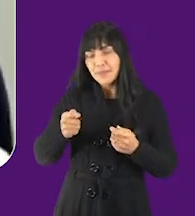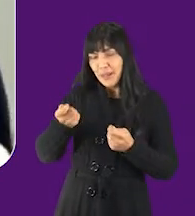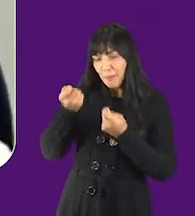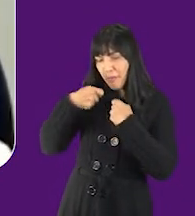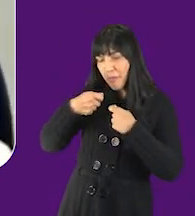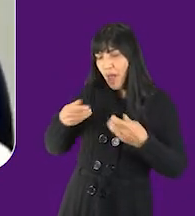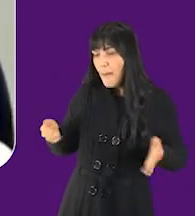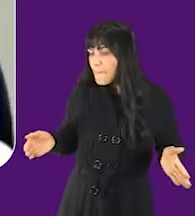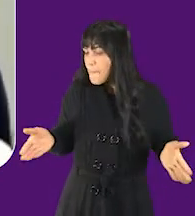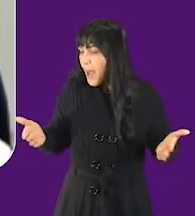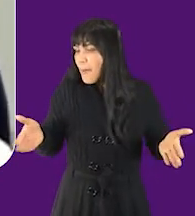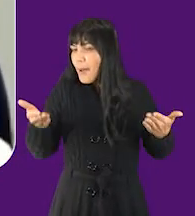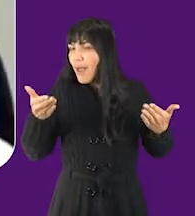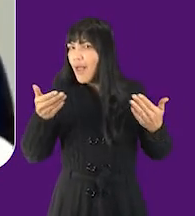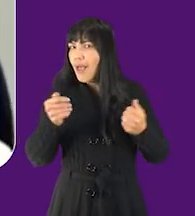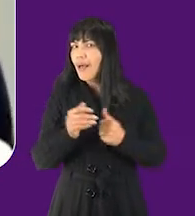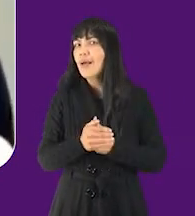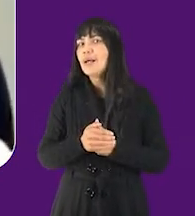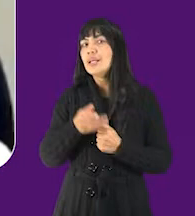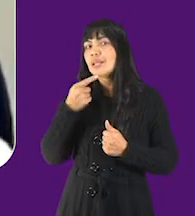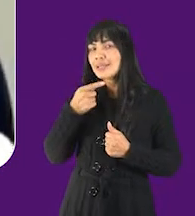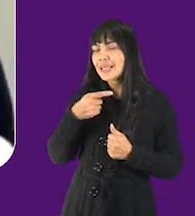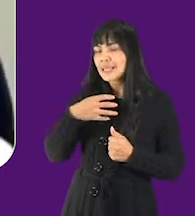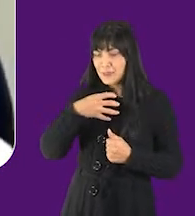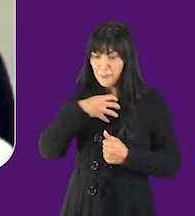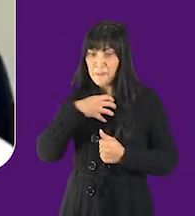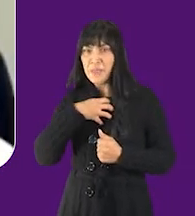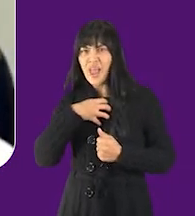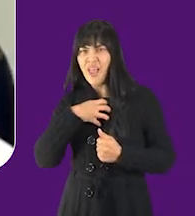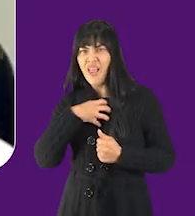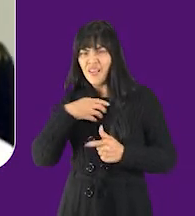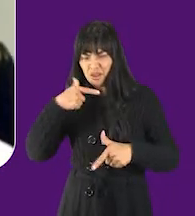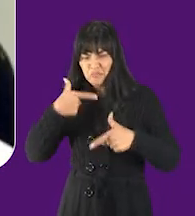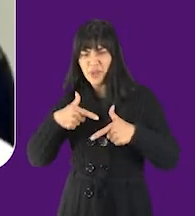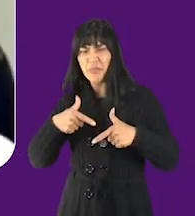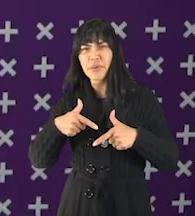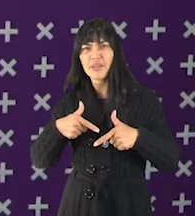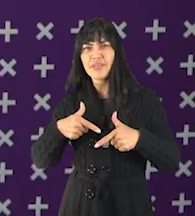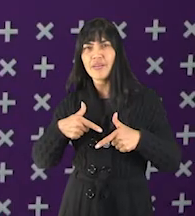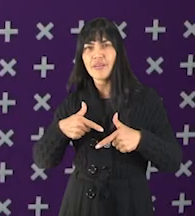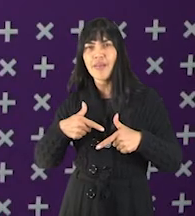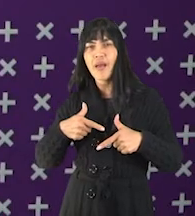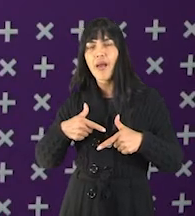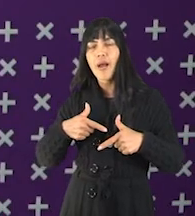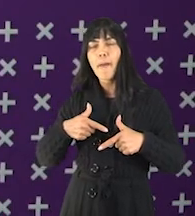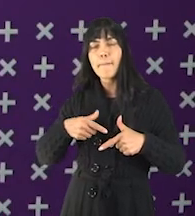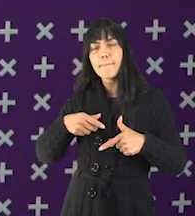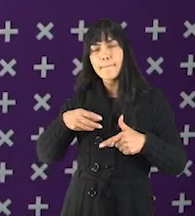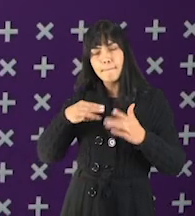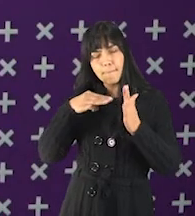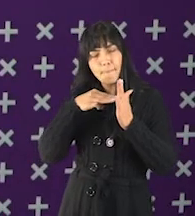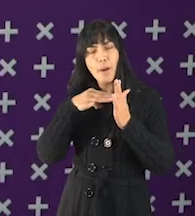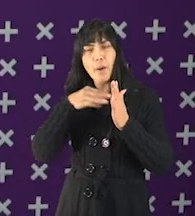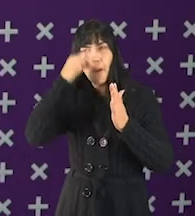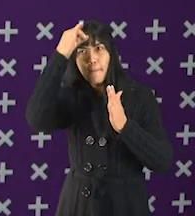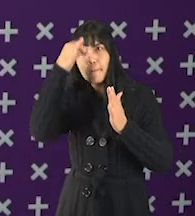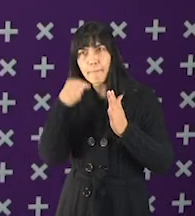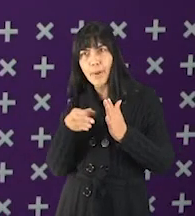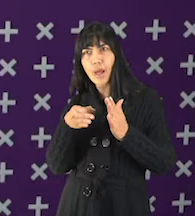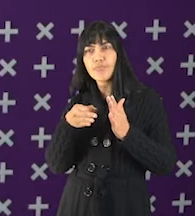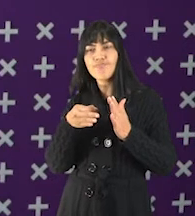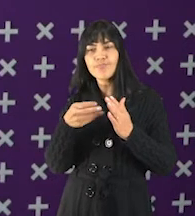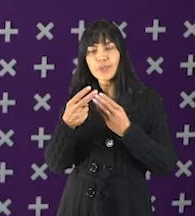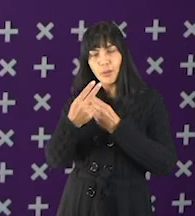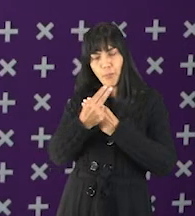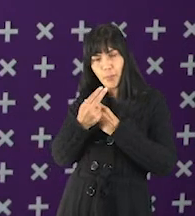motivação, mais engajamento dos funcionários e aquele senso de pertencimento de trabalhar em um lugar meritocrático e que cuida deles.